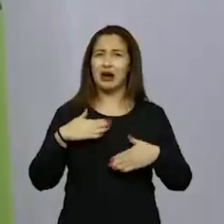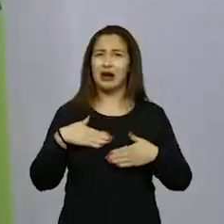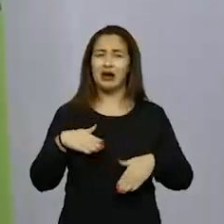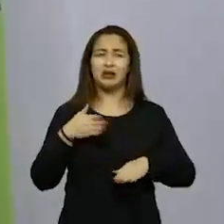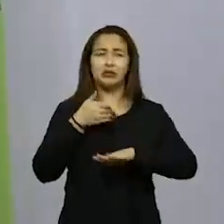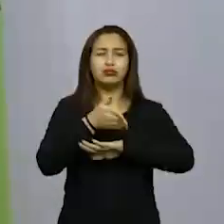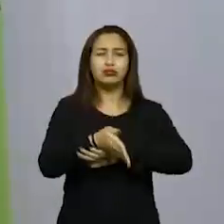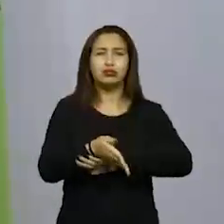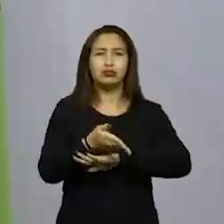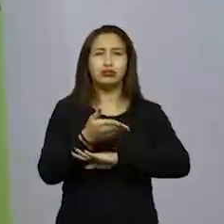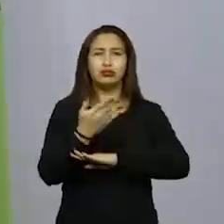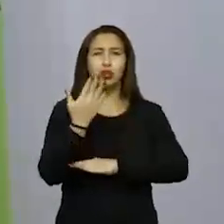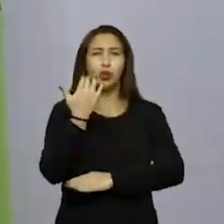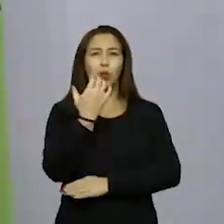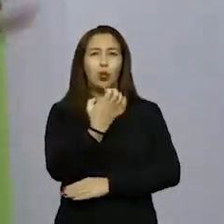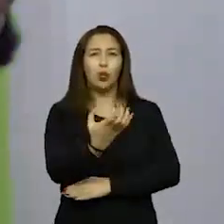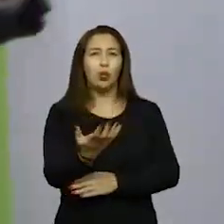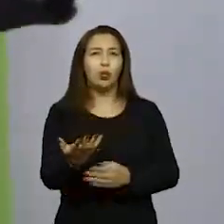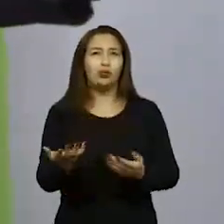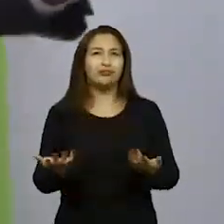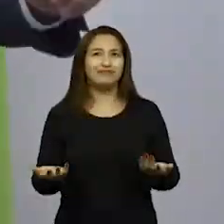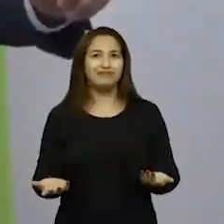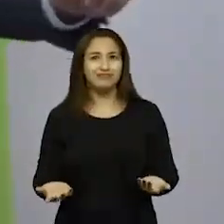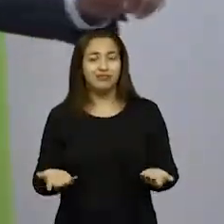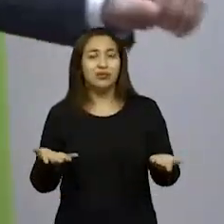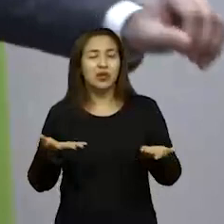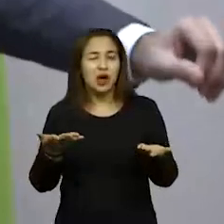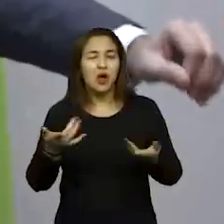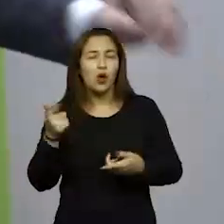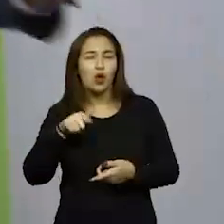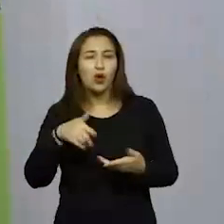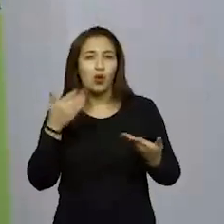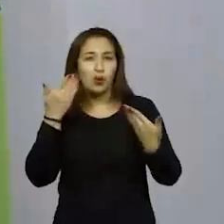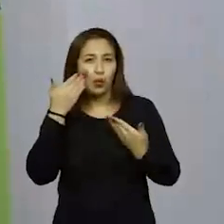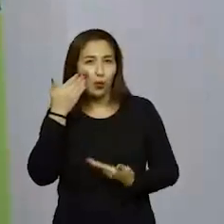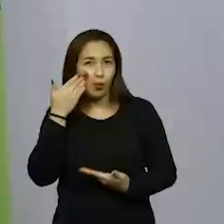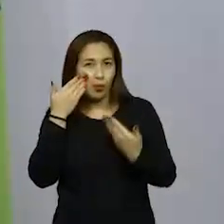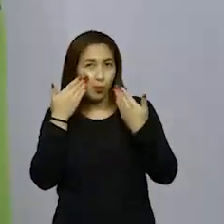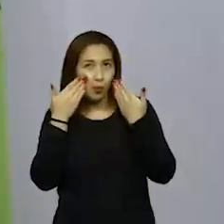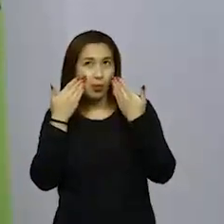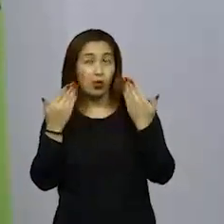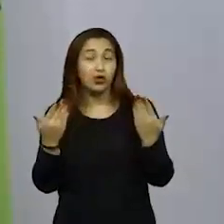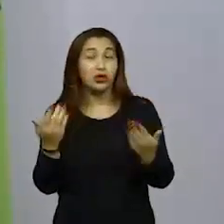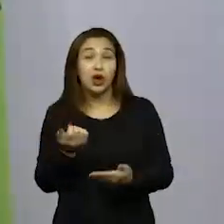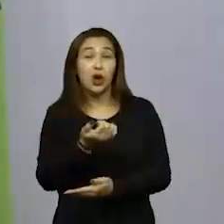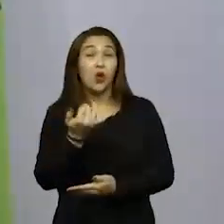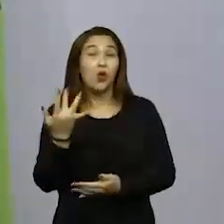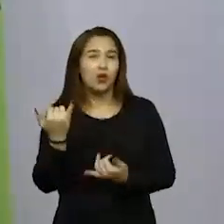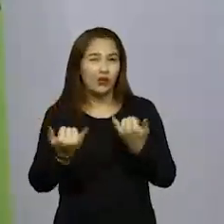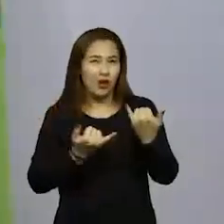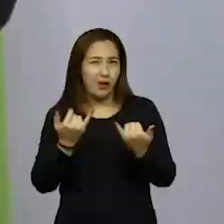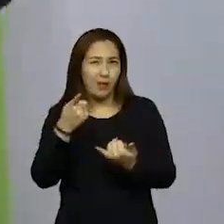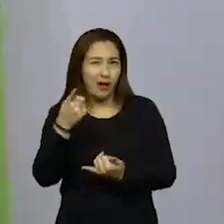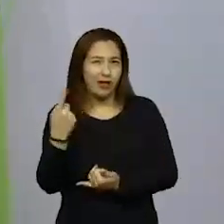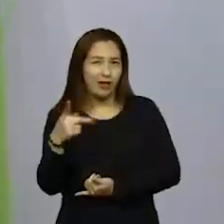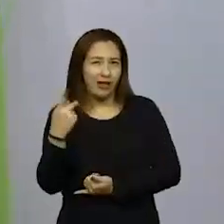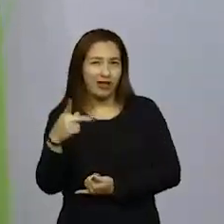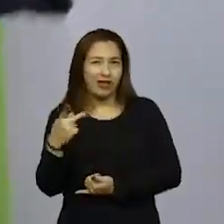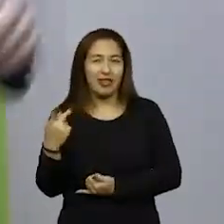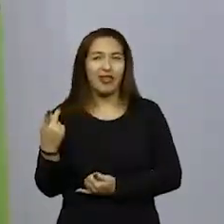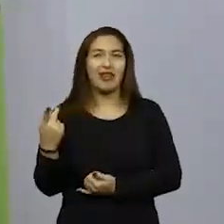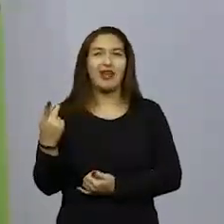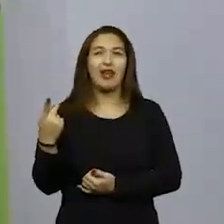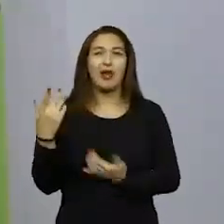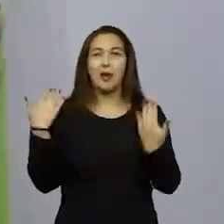paraíso turístico, para ir para Bonito. E agora eu quero mostrar para vocês quanto custou essa brincadeira, esse vai e volta